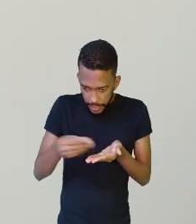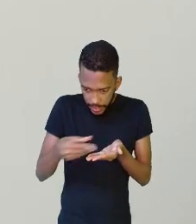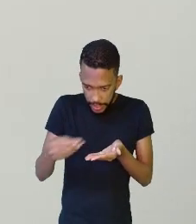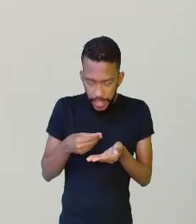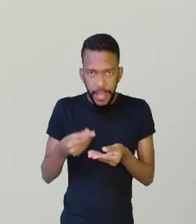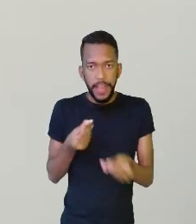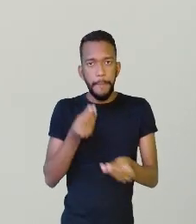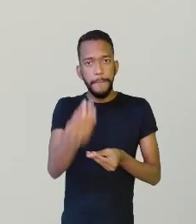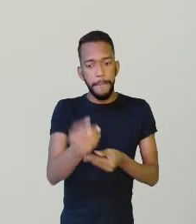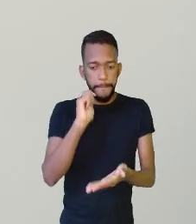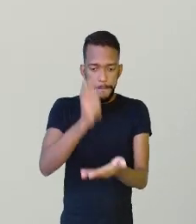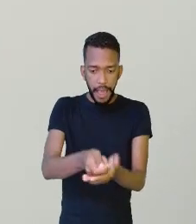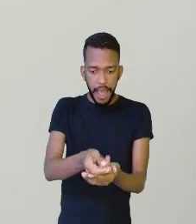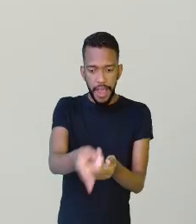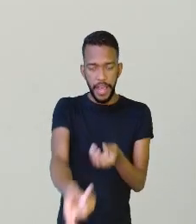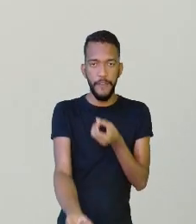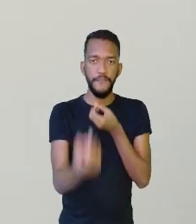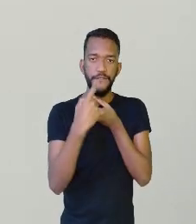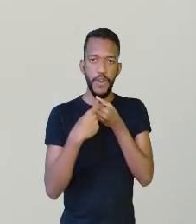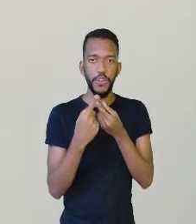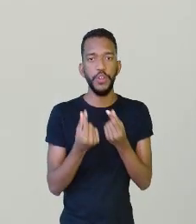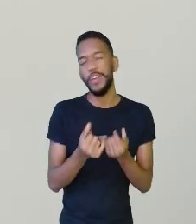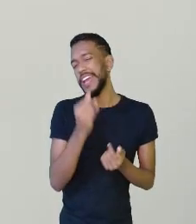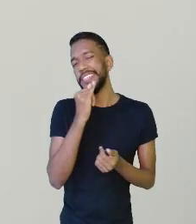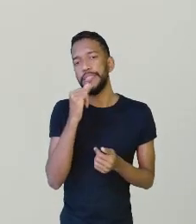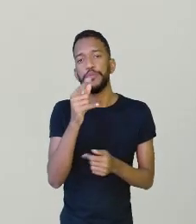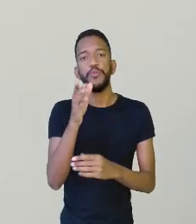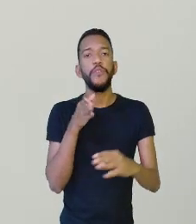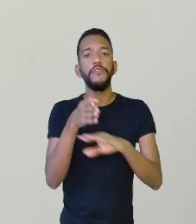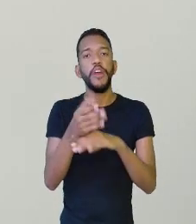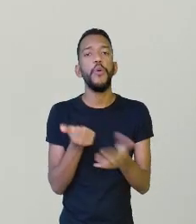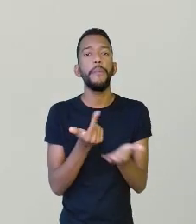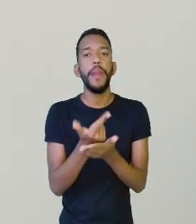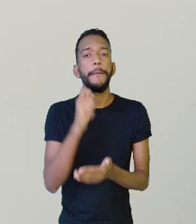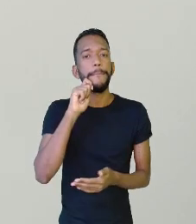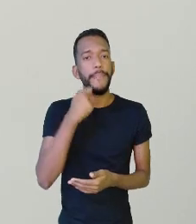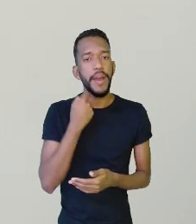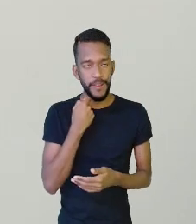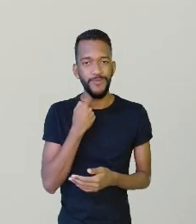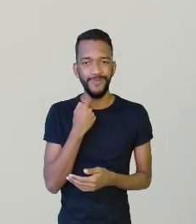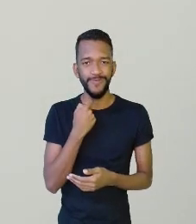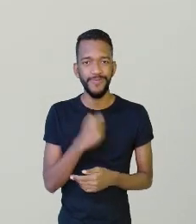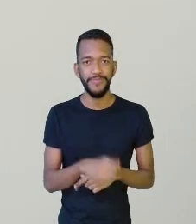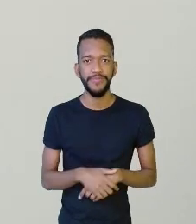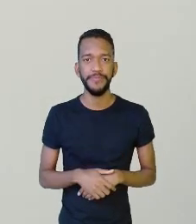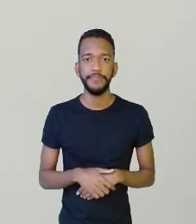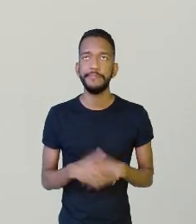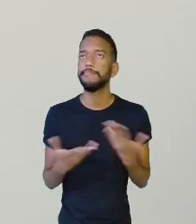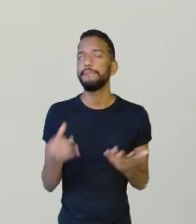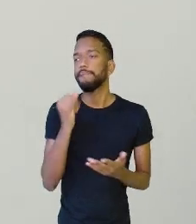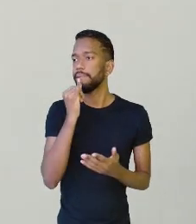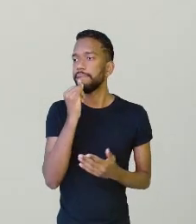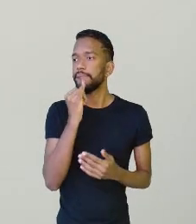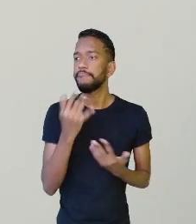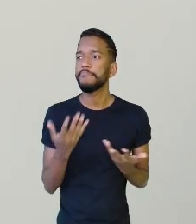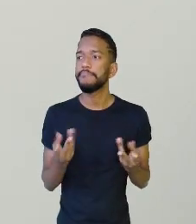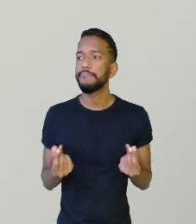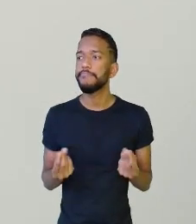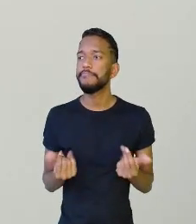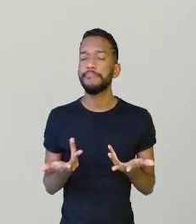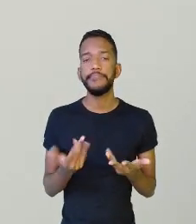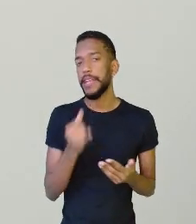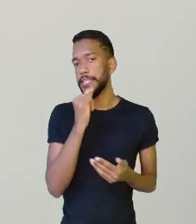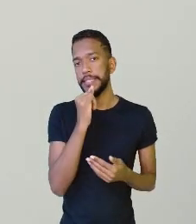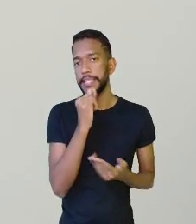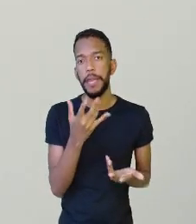Por exemplo, quando você vai na padaria comprar o pão e, vamos dar um exemplo, digamos